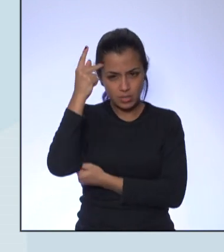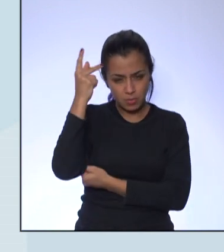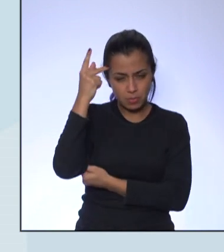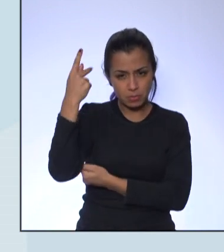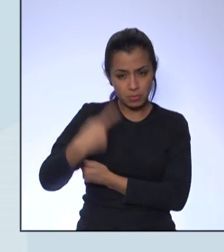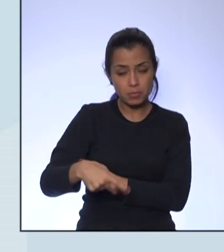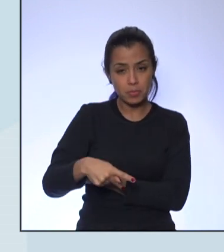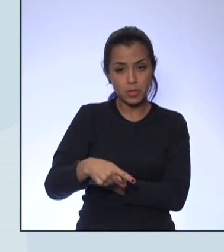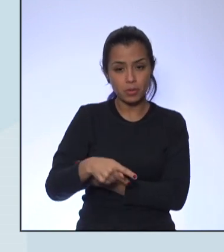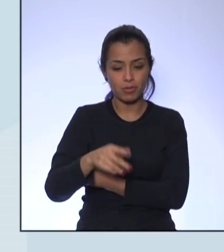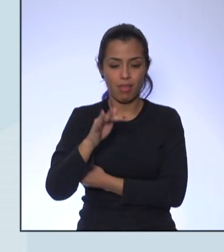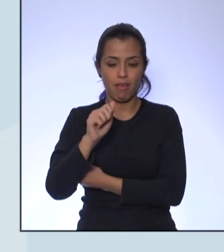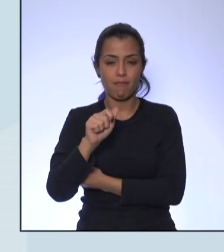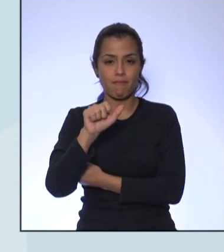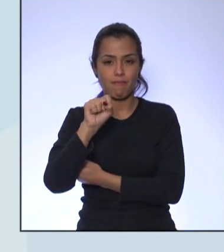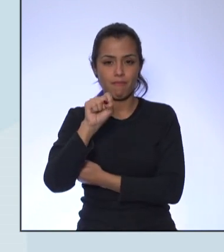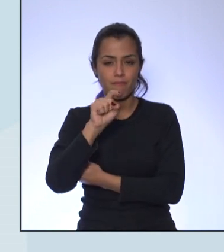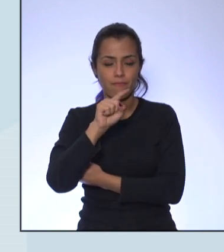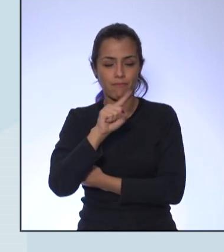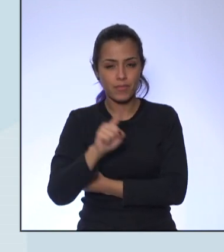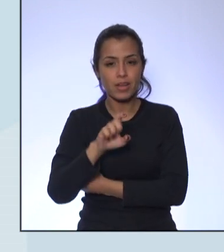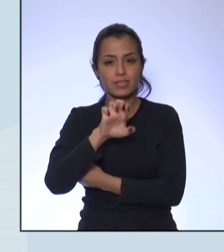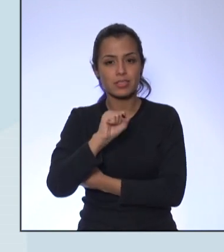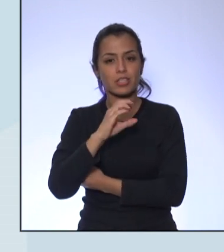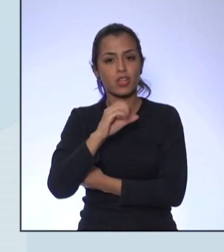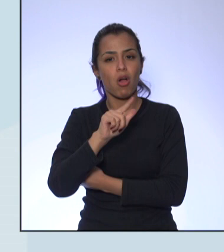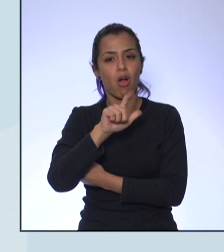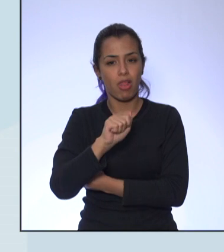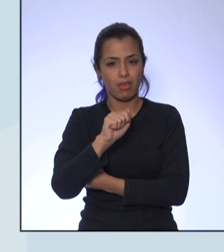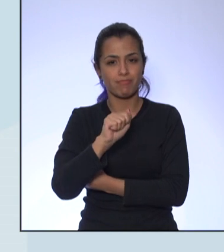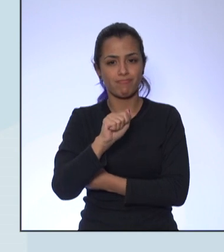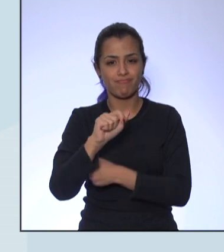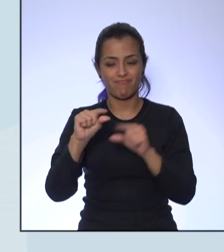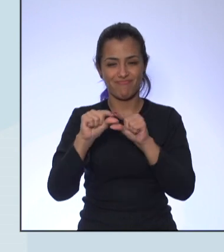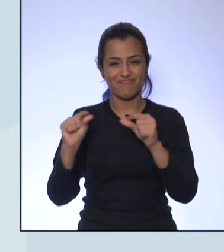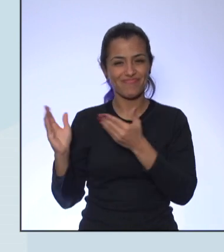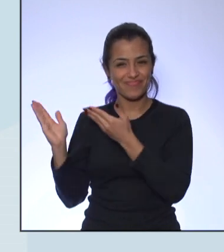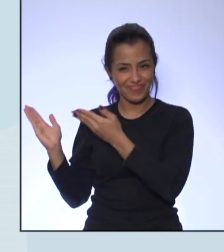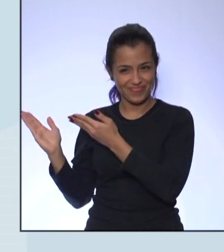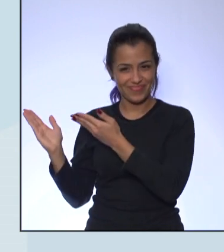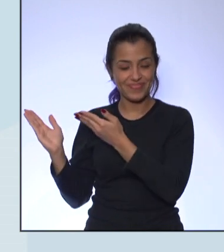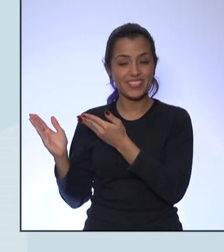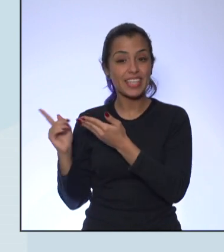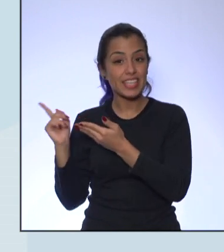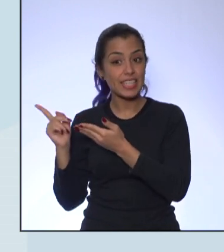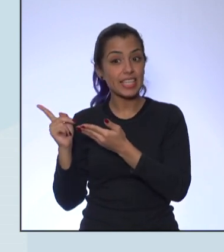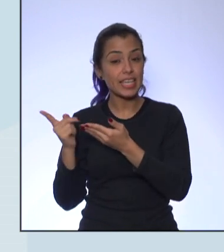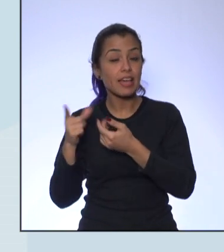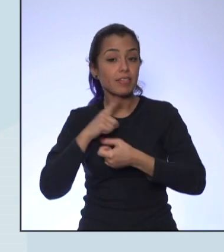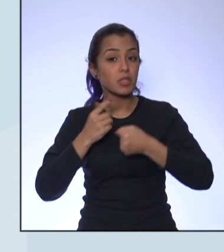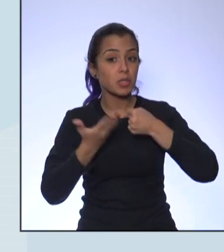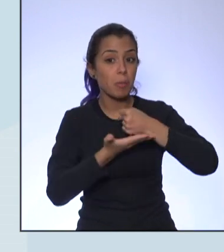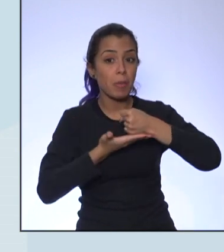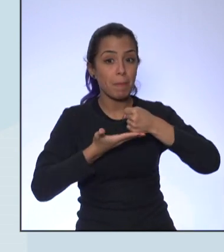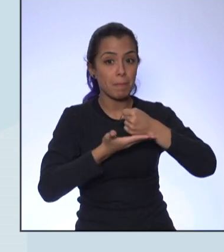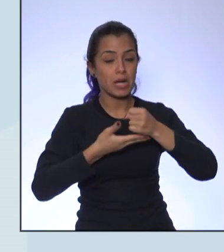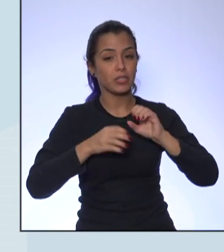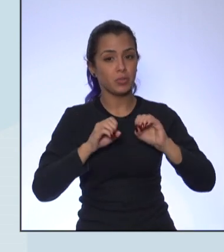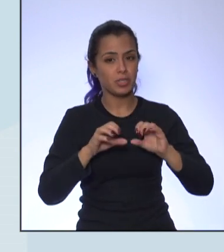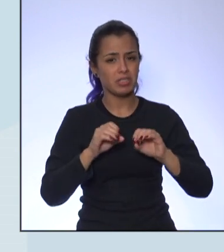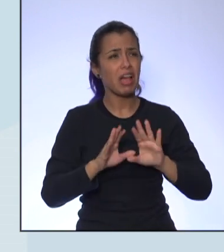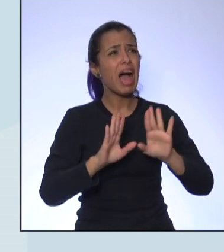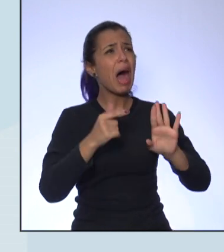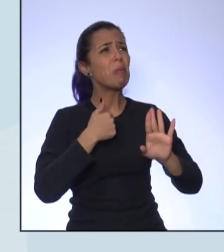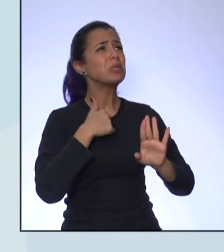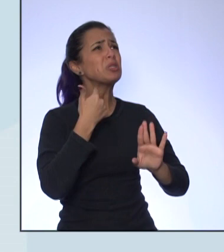gente utiliza agora nesse primeiro bimestre. Então, eu vou utilizar nessa aula como uma base. Mas se eu não tenho esse caderno, tudo